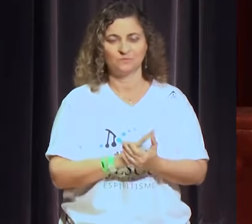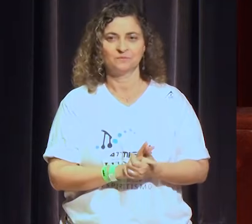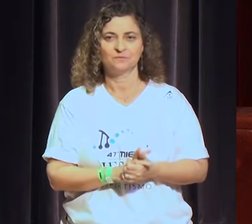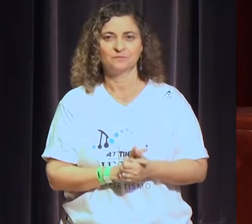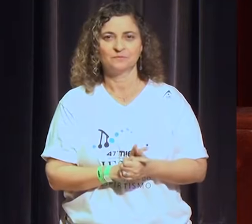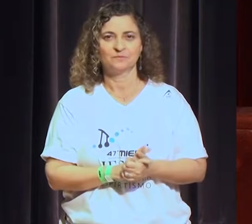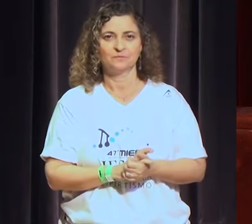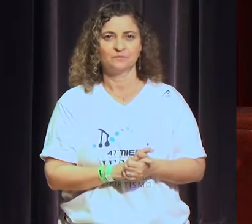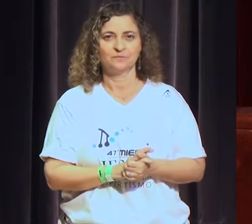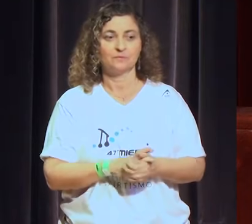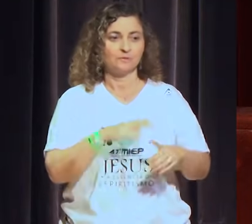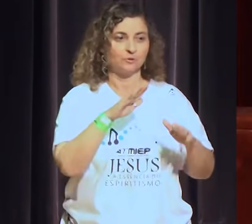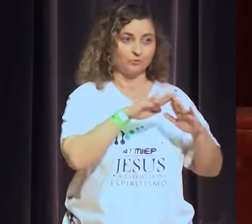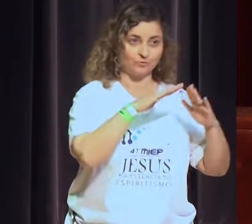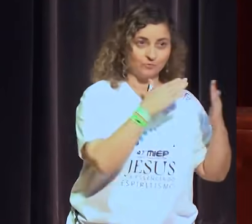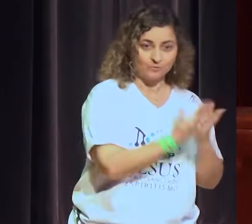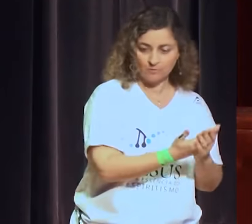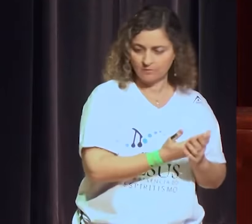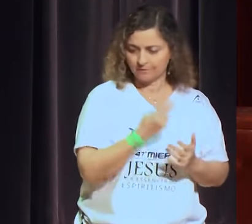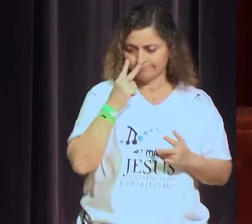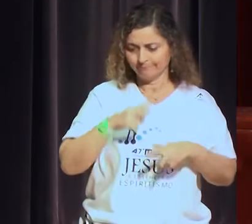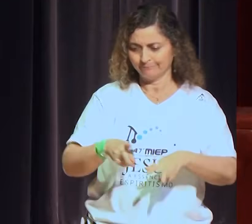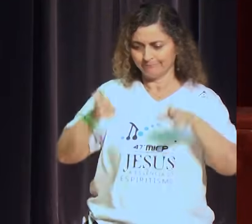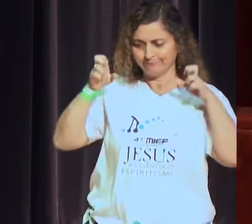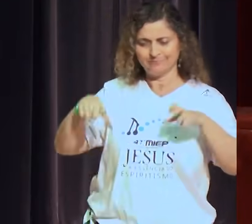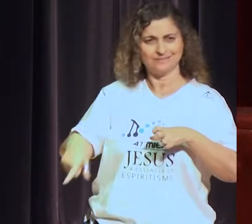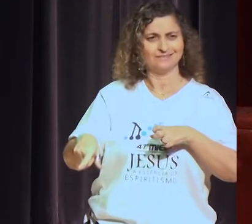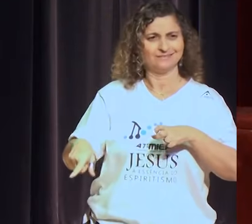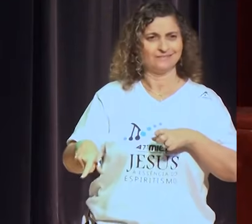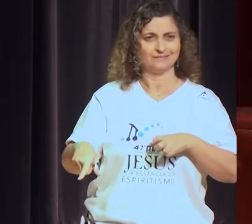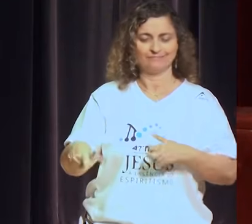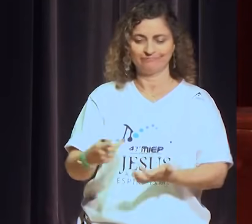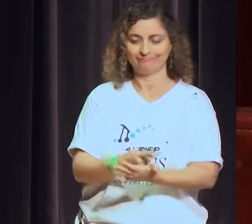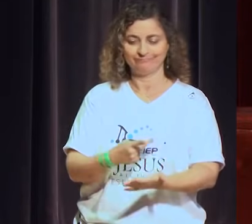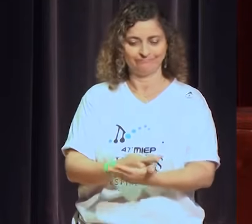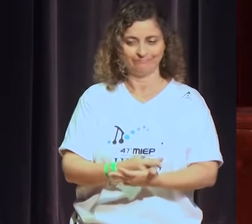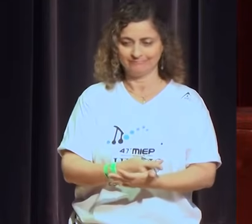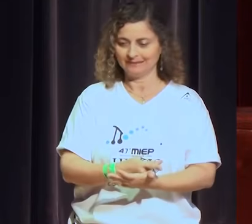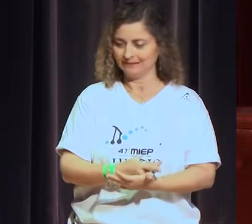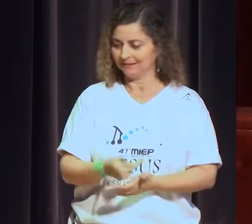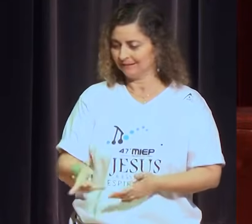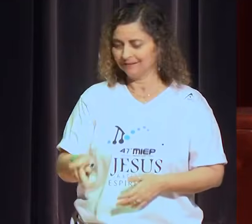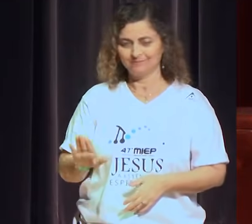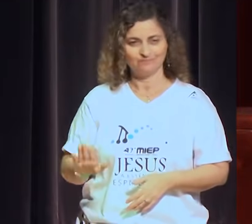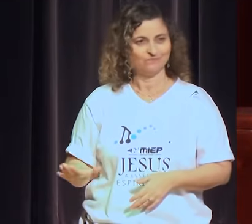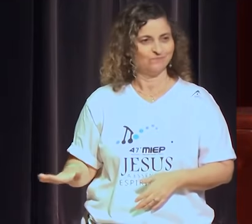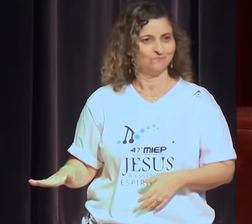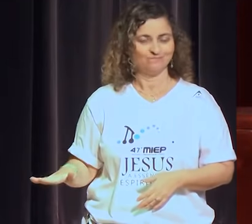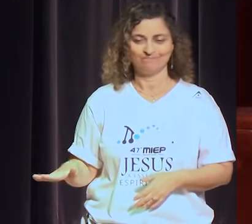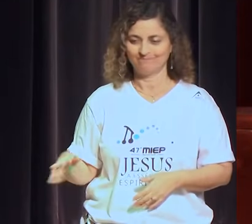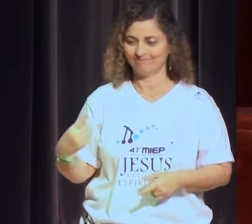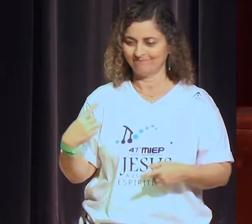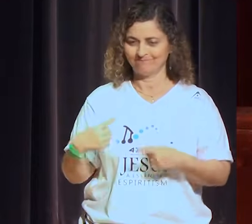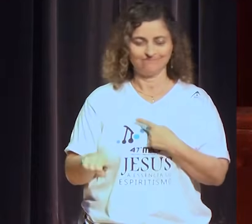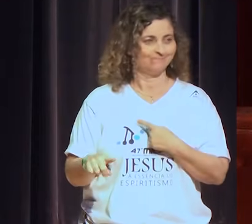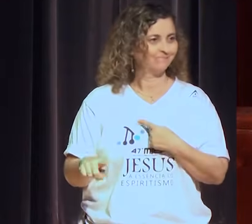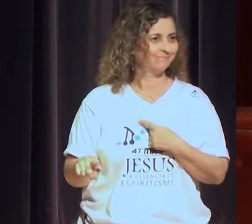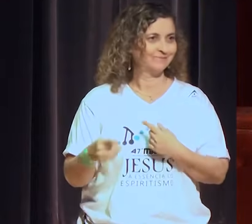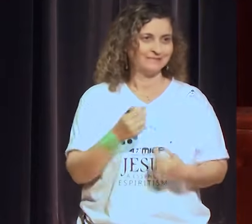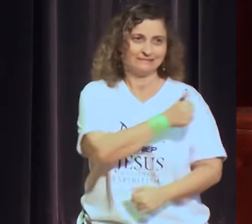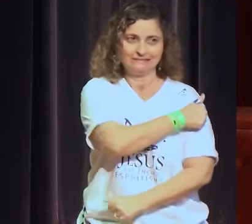A escola chamou, falou com os pais, e não ia bem. Falou, esse menino não vai ser um bom